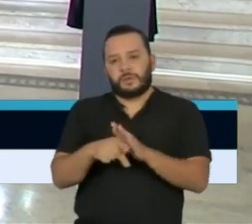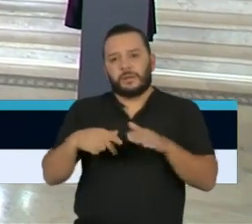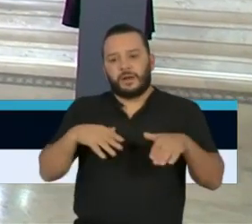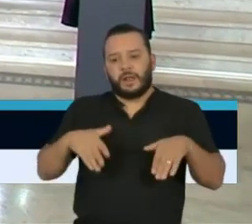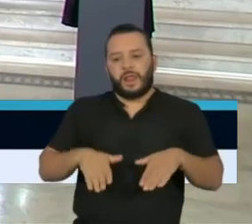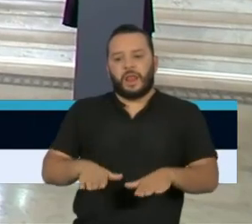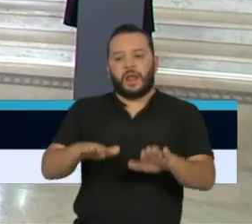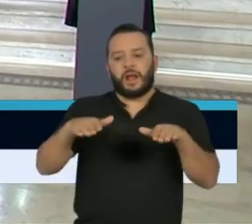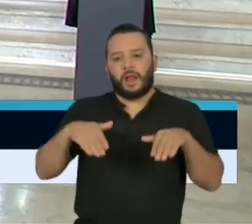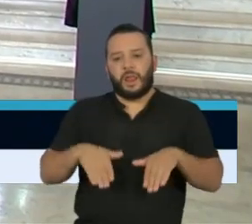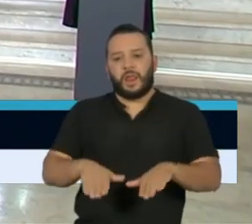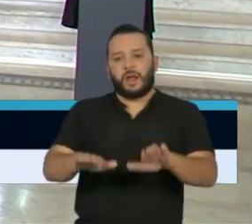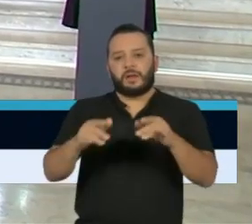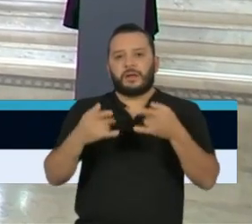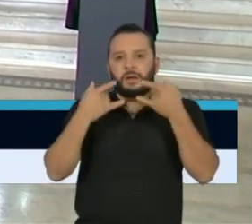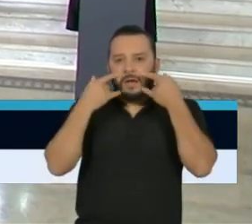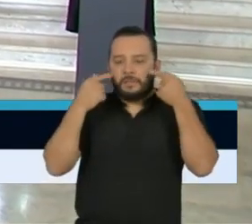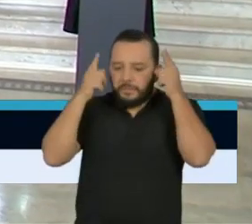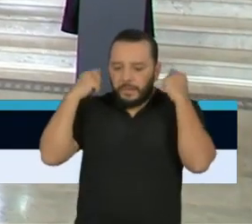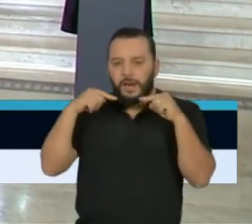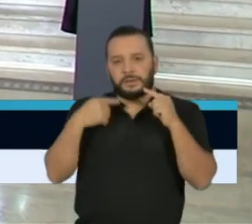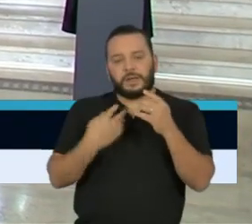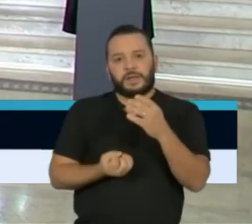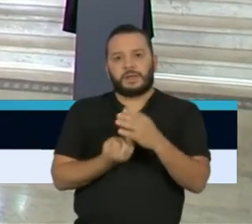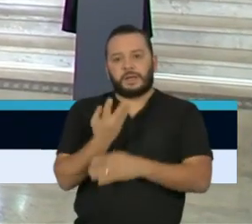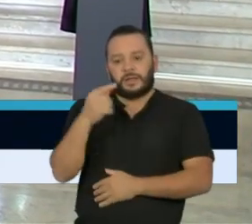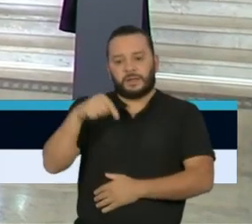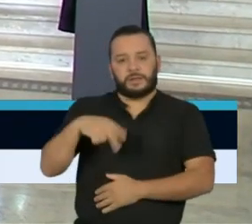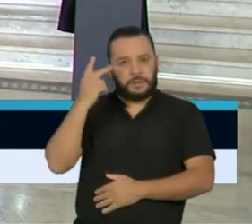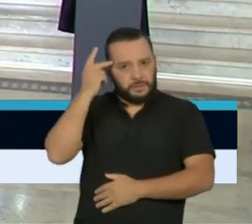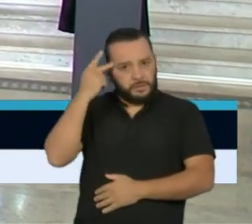nas comunidades aqui em São Paulo, remunerando